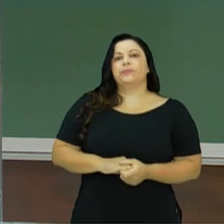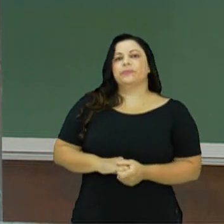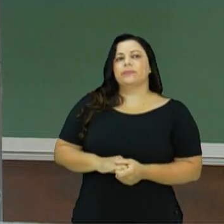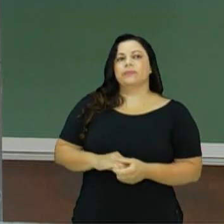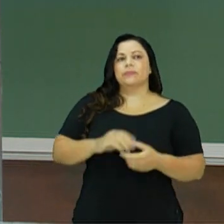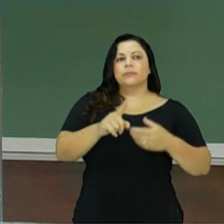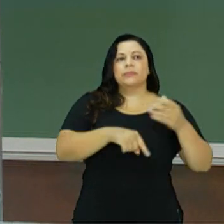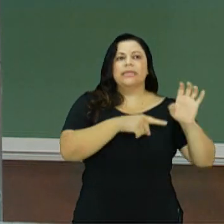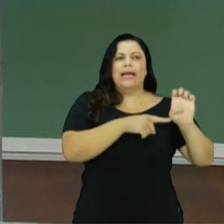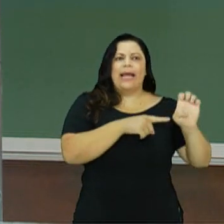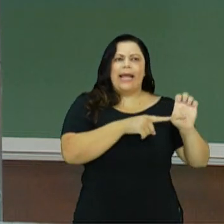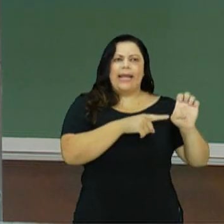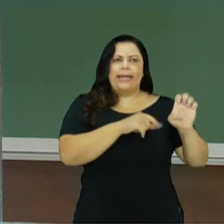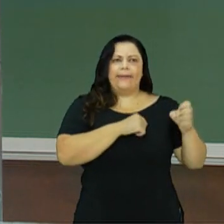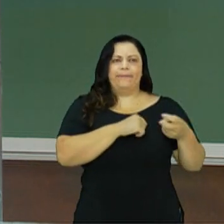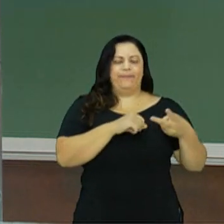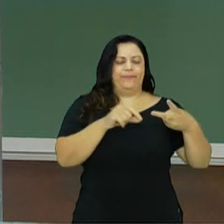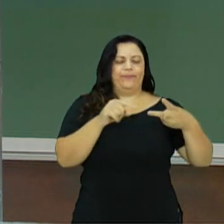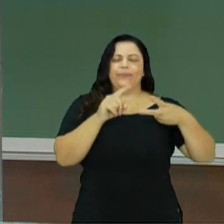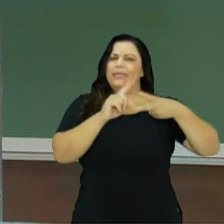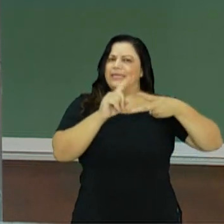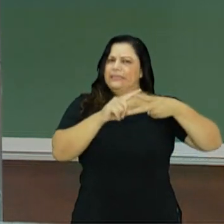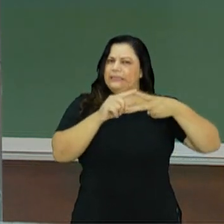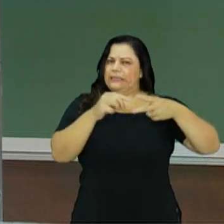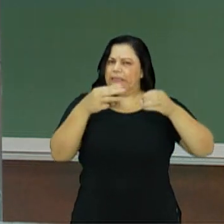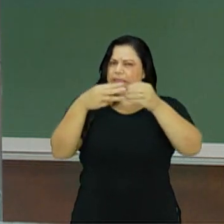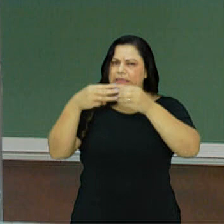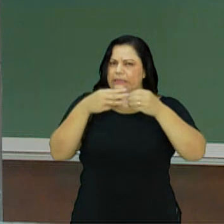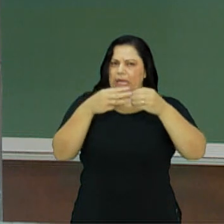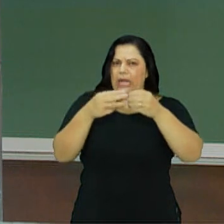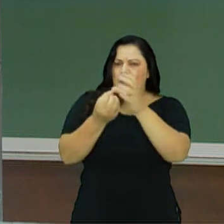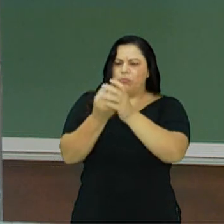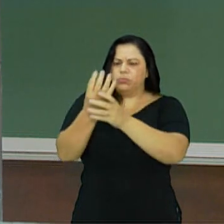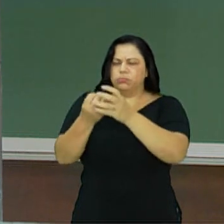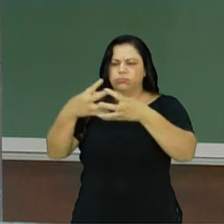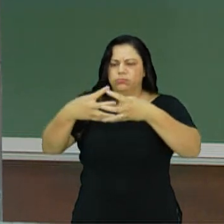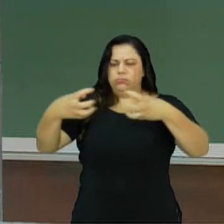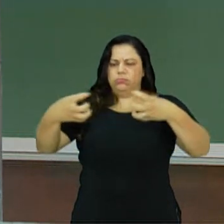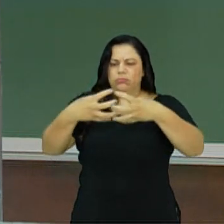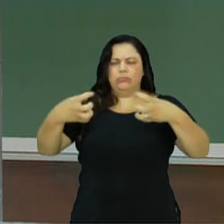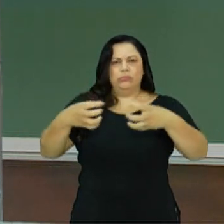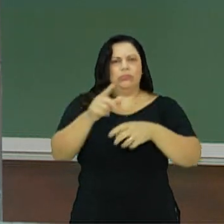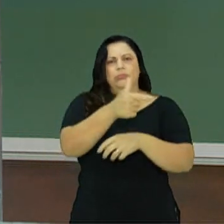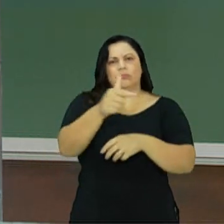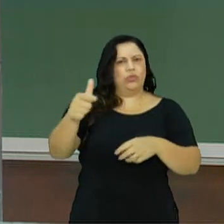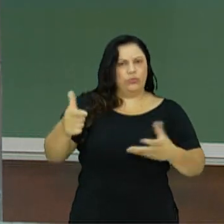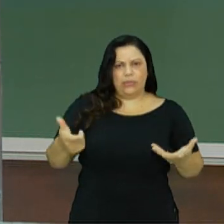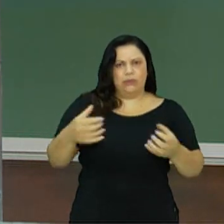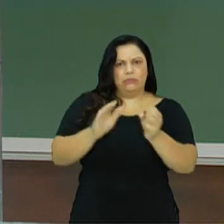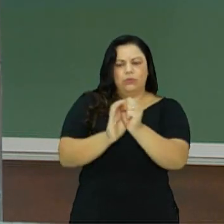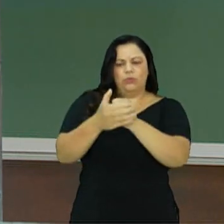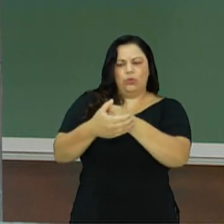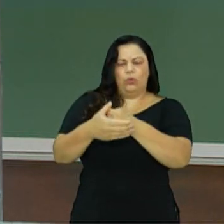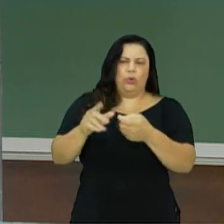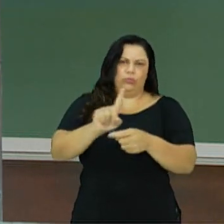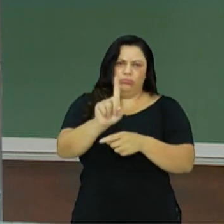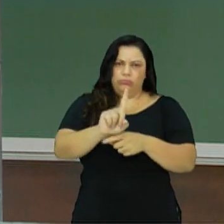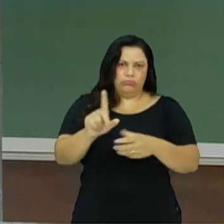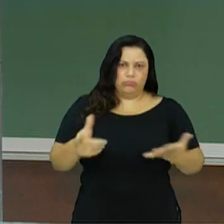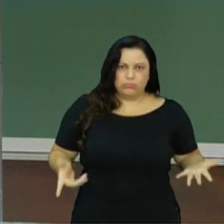os osteoblastos são células especializadas na produção de fibras colágenas. Não tem produção de fibras colágenas a